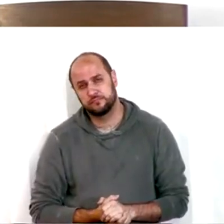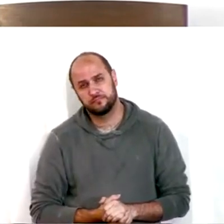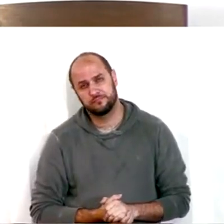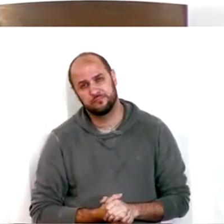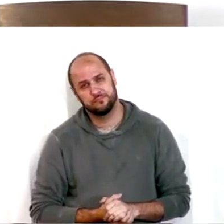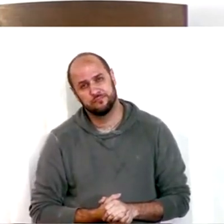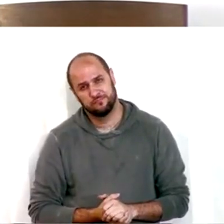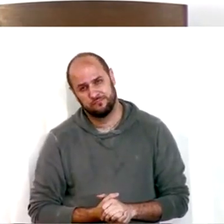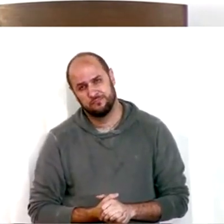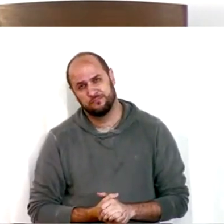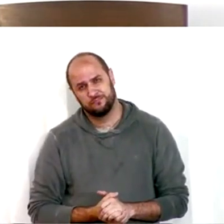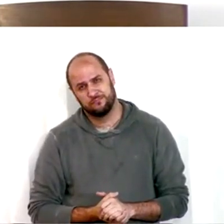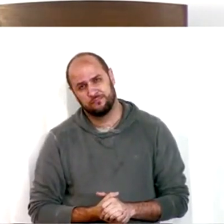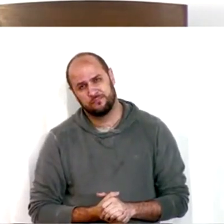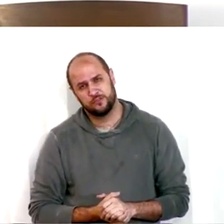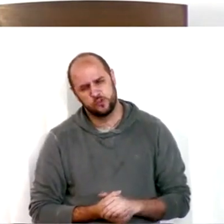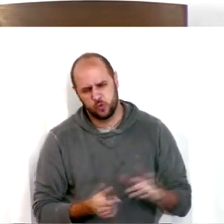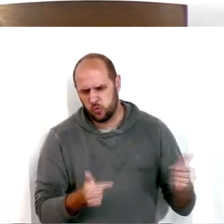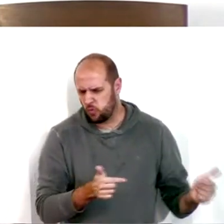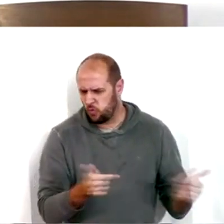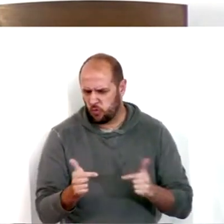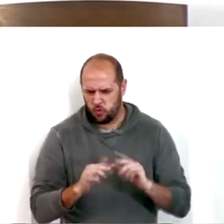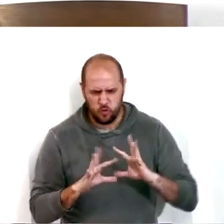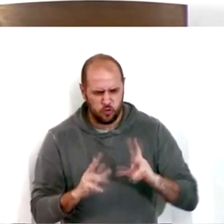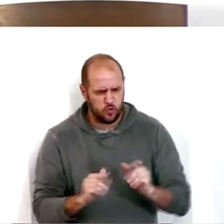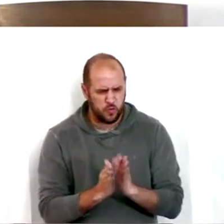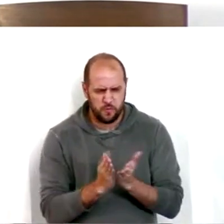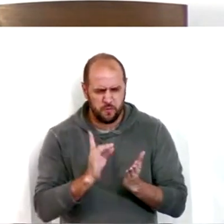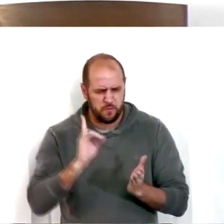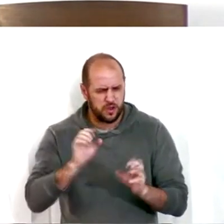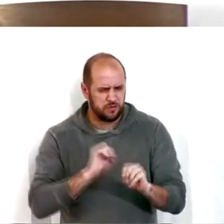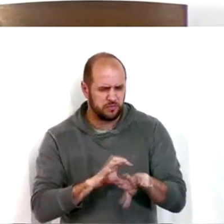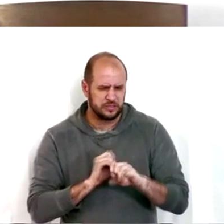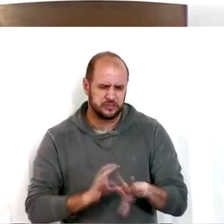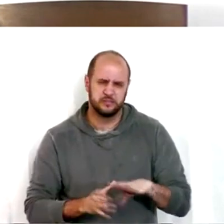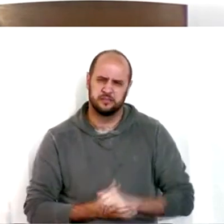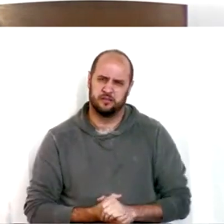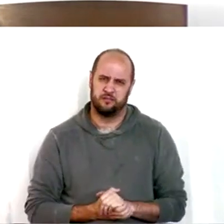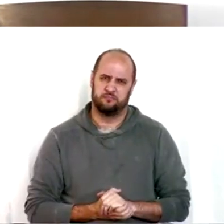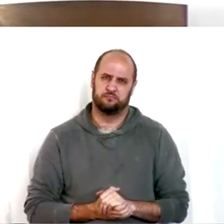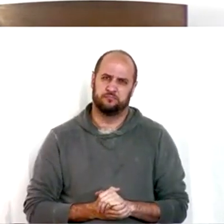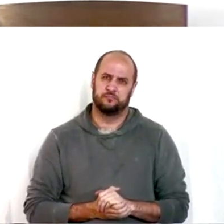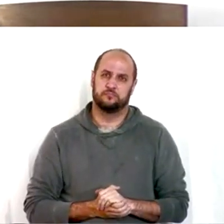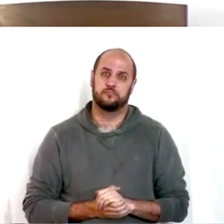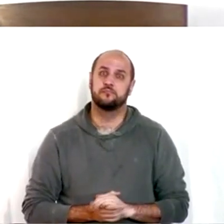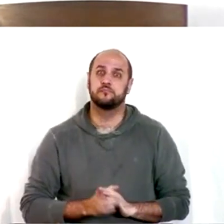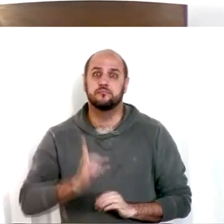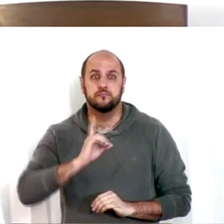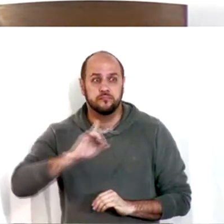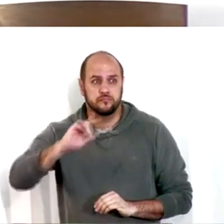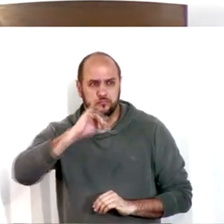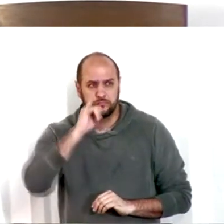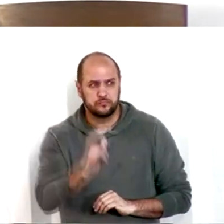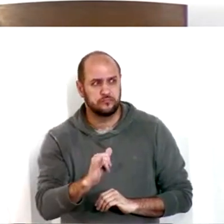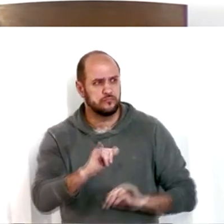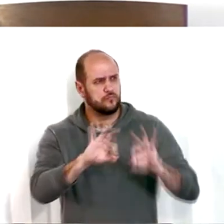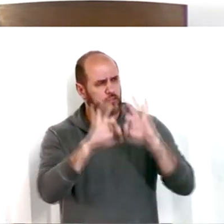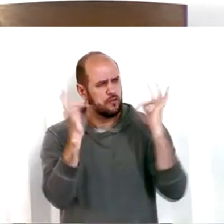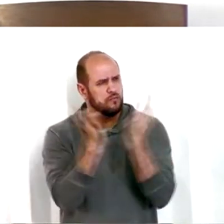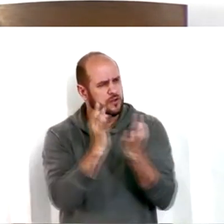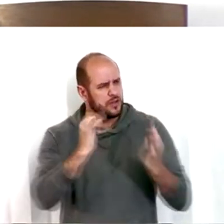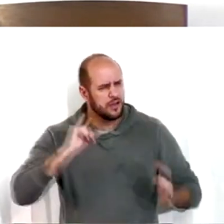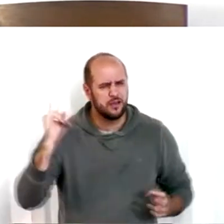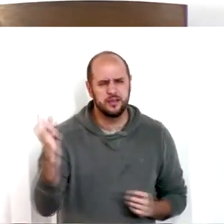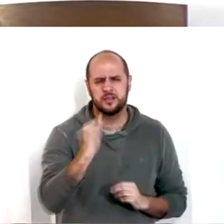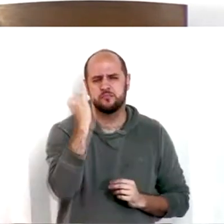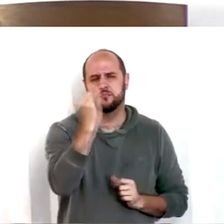Isso se ergue contra aquilo que a Bíblia, a palavra de Deus nos ensina. E se Deus dá importância à família, não